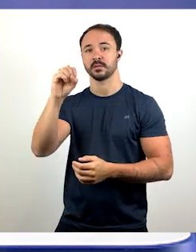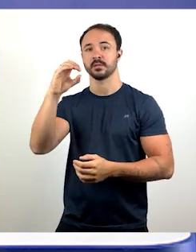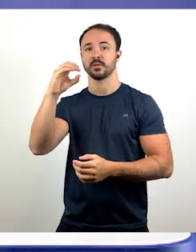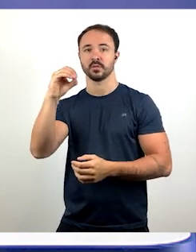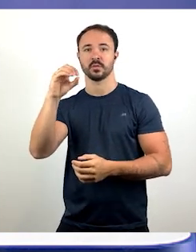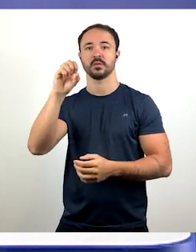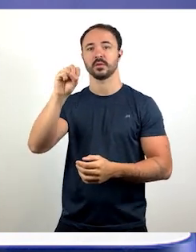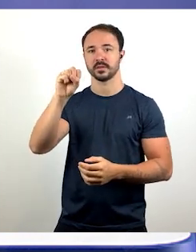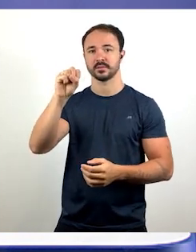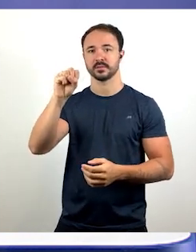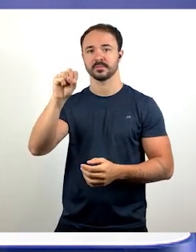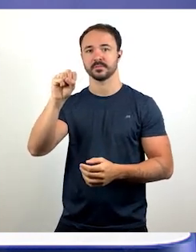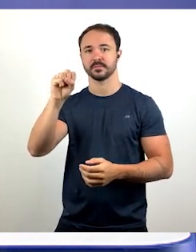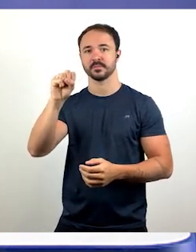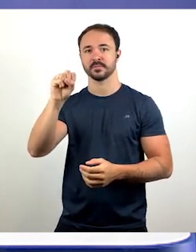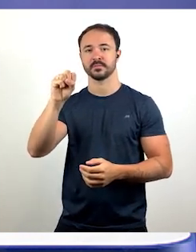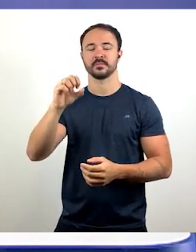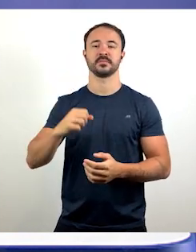O no alfabeto.